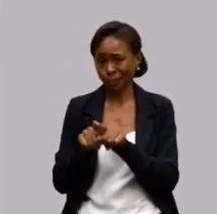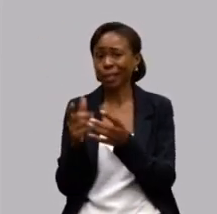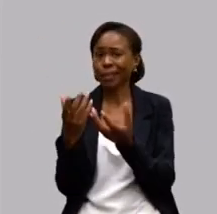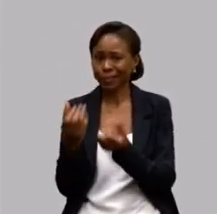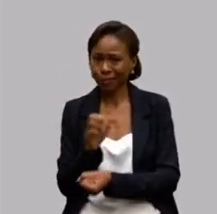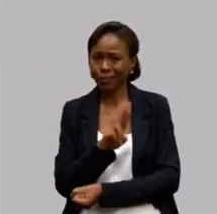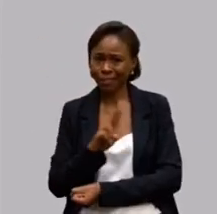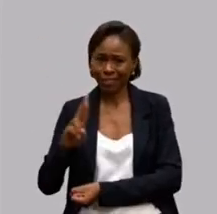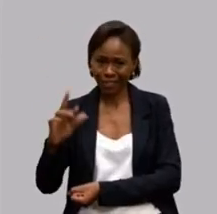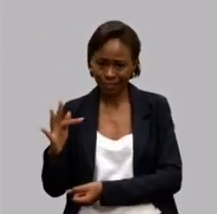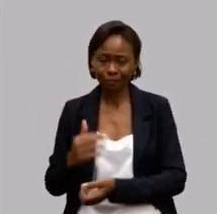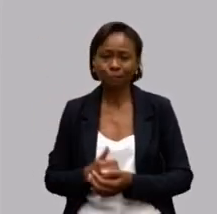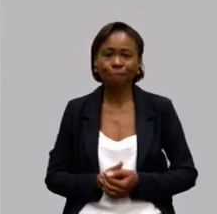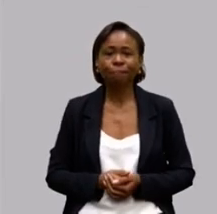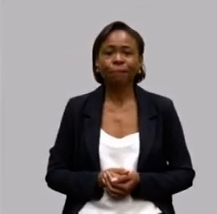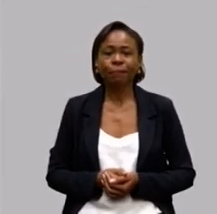fiscal.